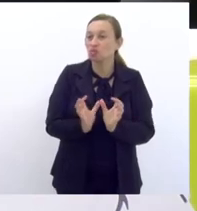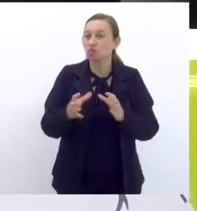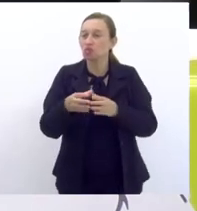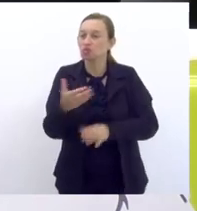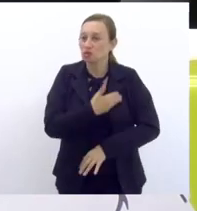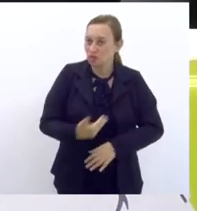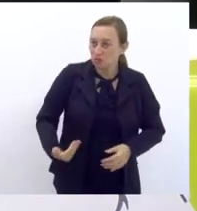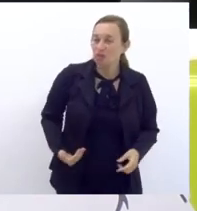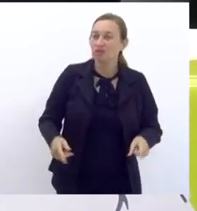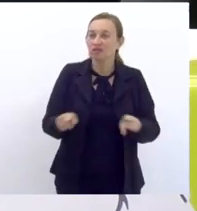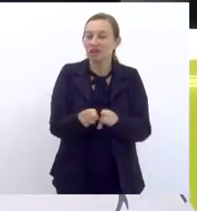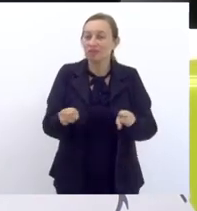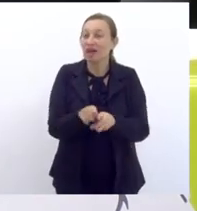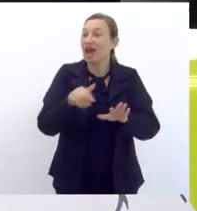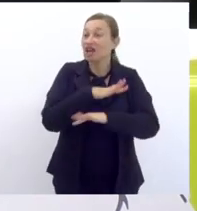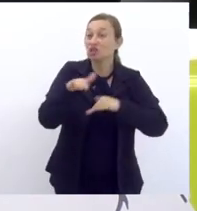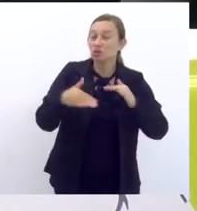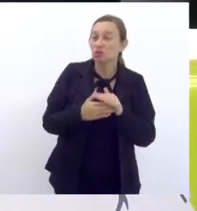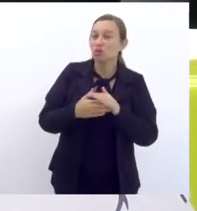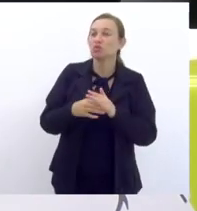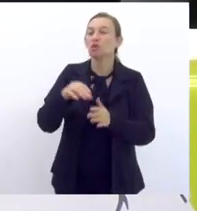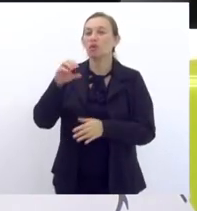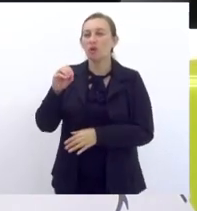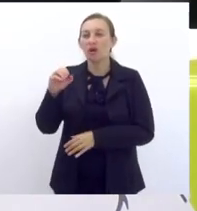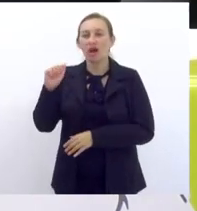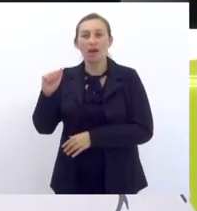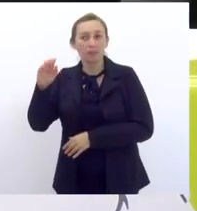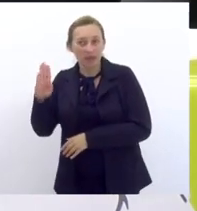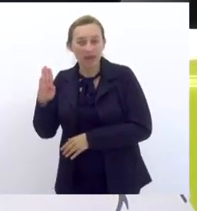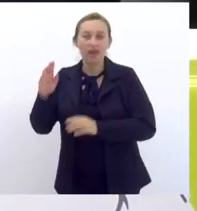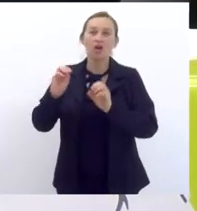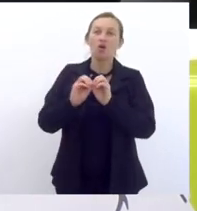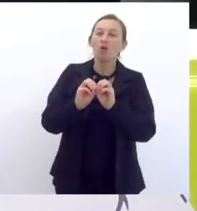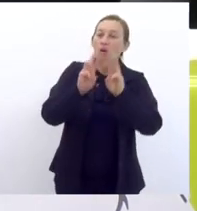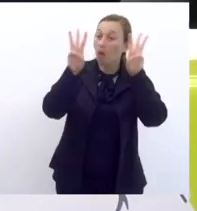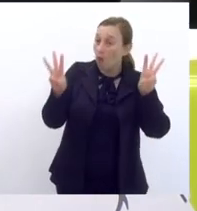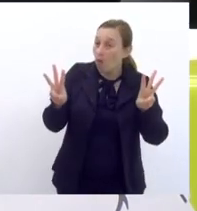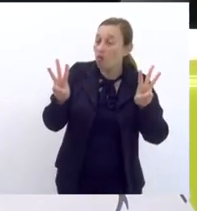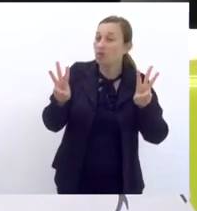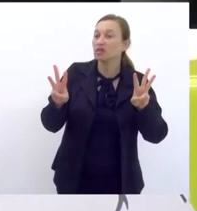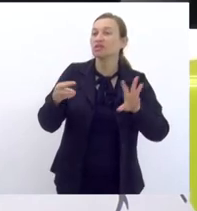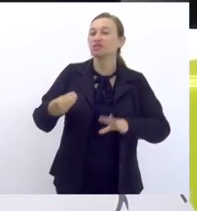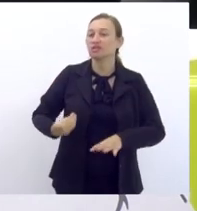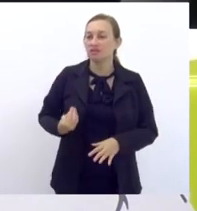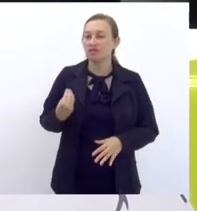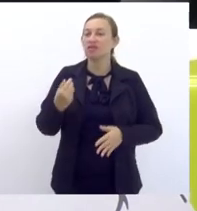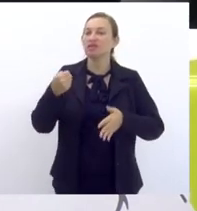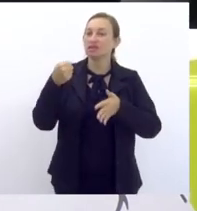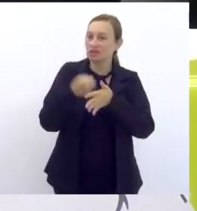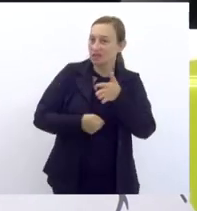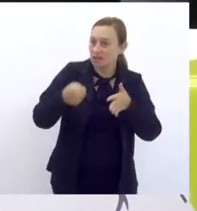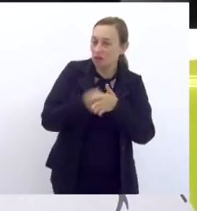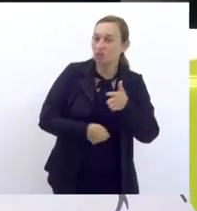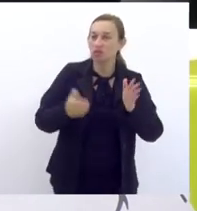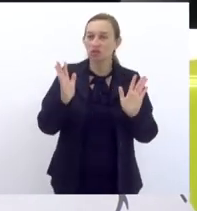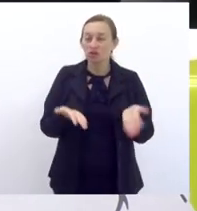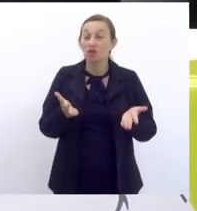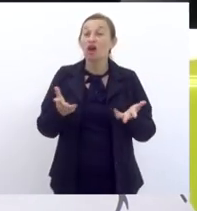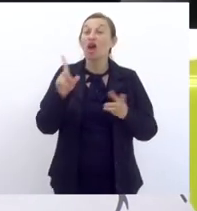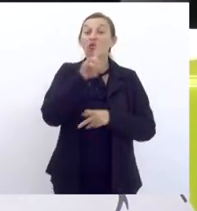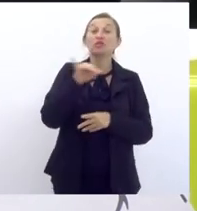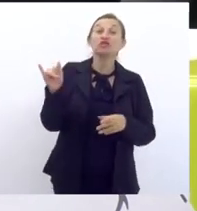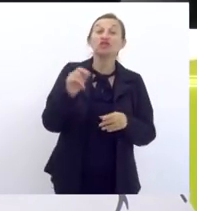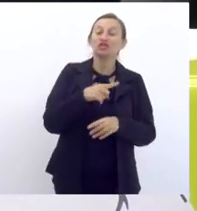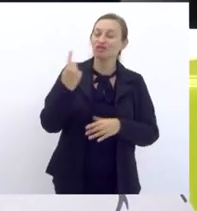também a todas as entidades OAB ONGs que se fazem presente nessa noite hoje é o dia da gente